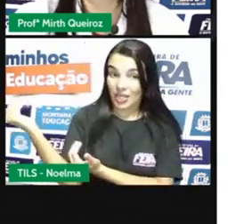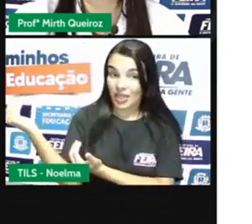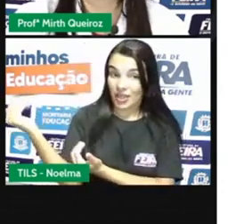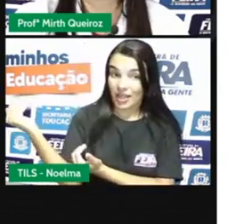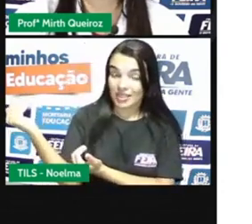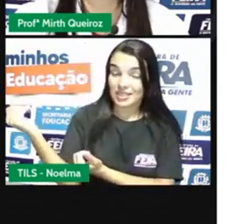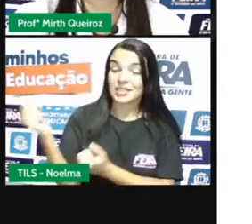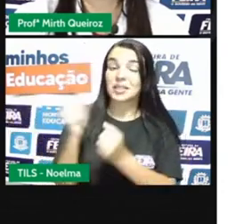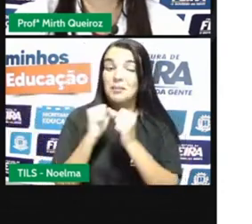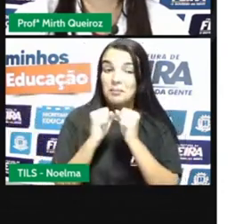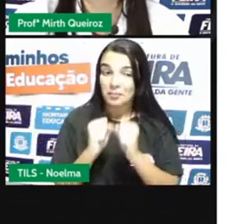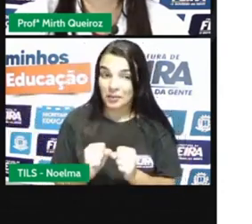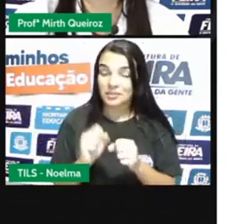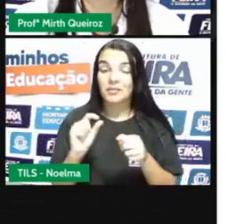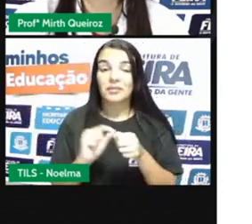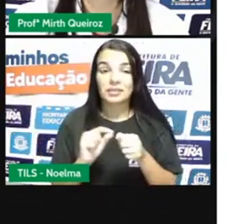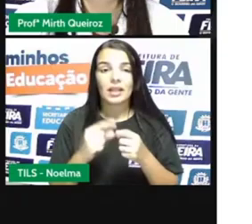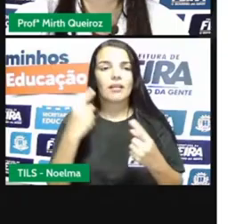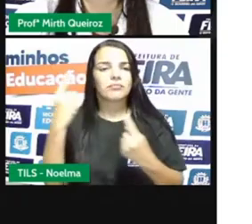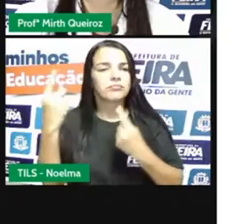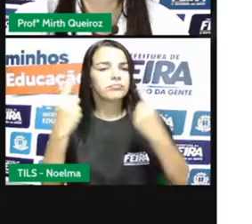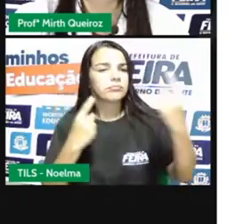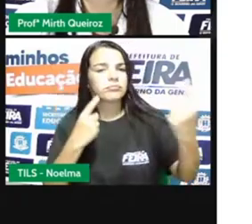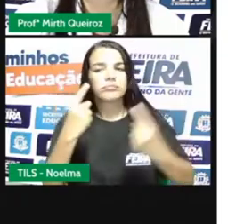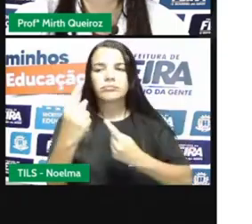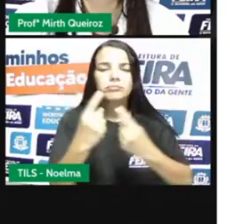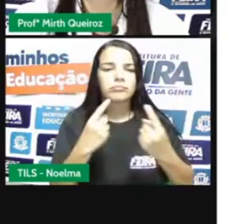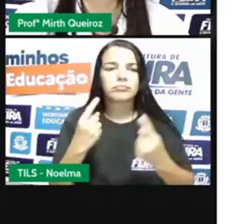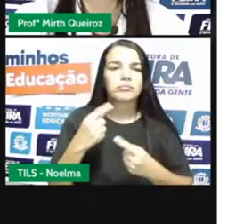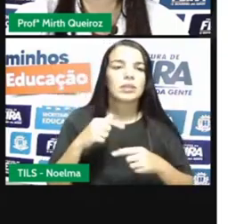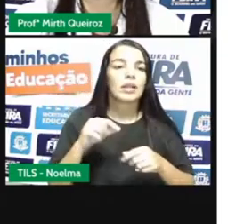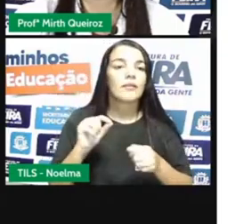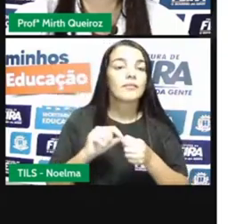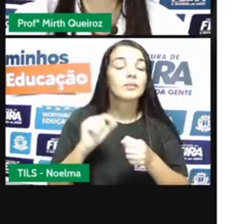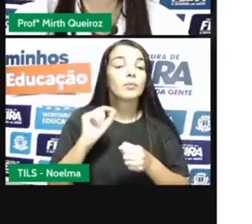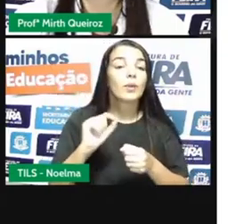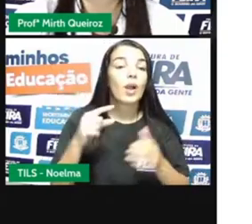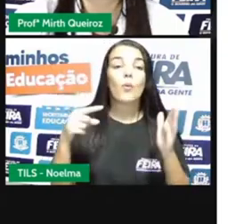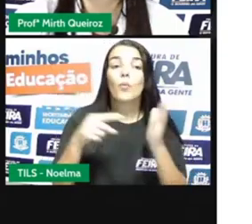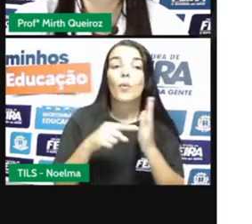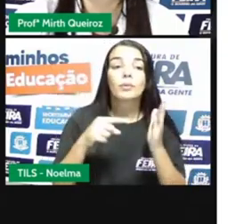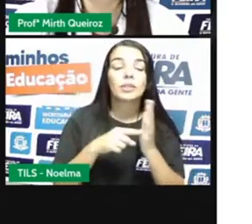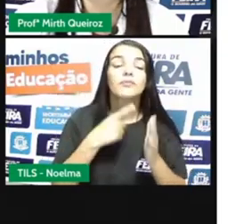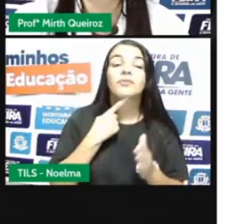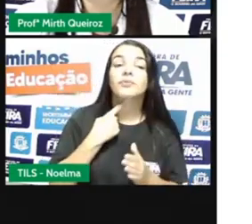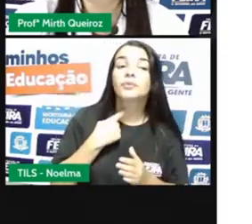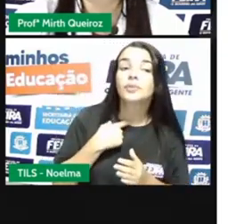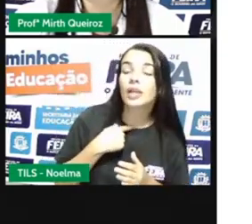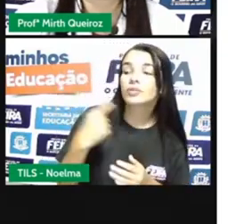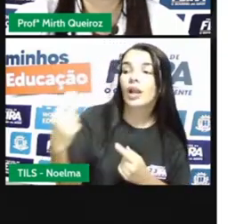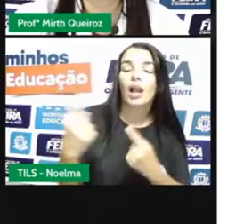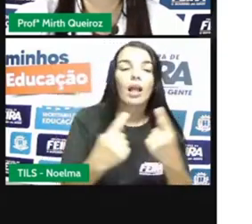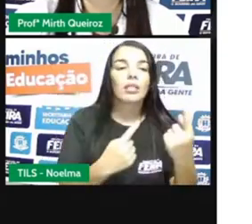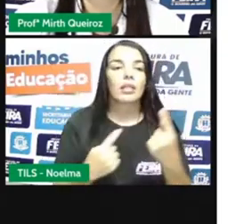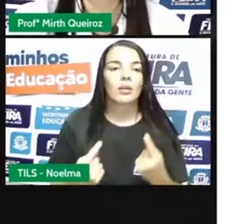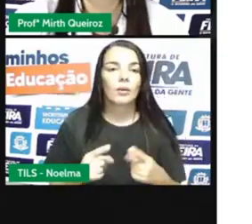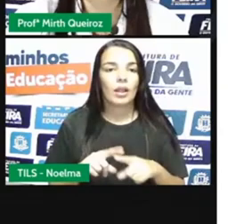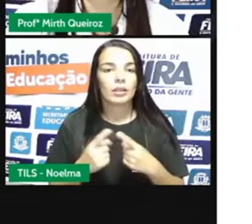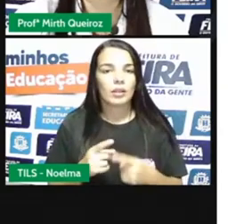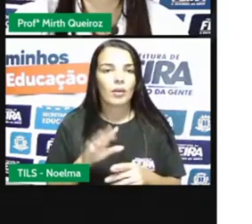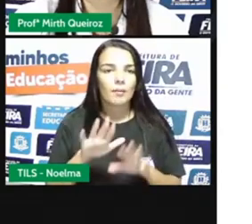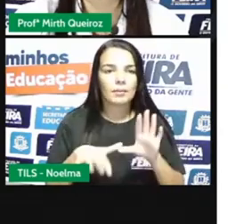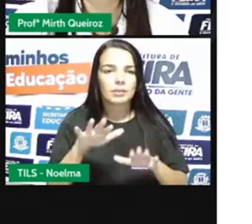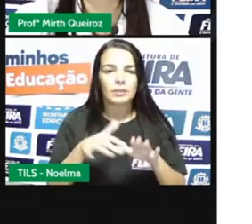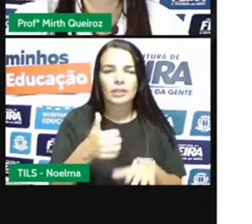mais diversificada e variar de acordo com os objetivos e desejos de cada um. A partir